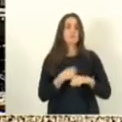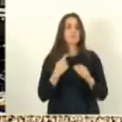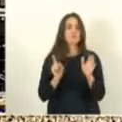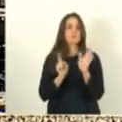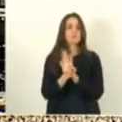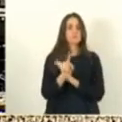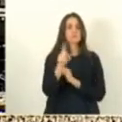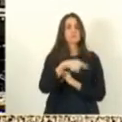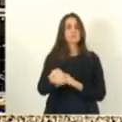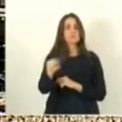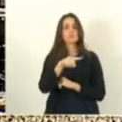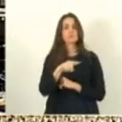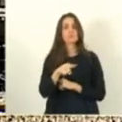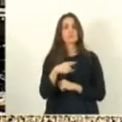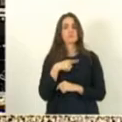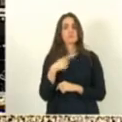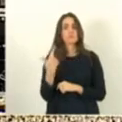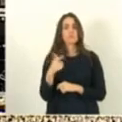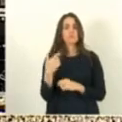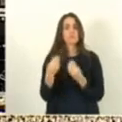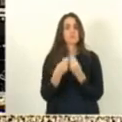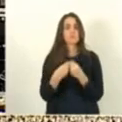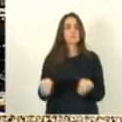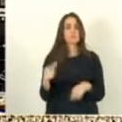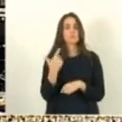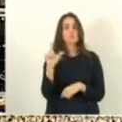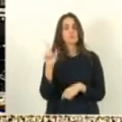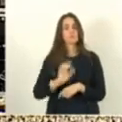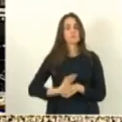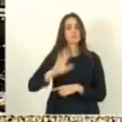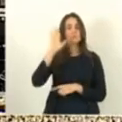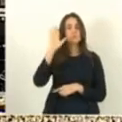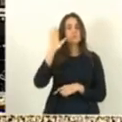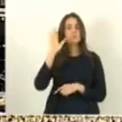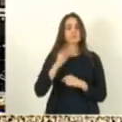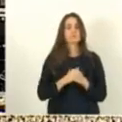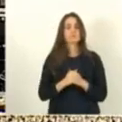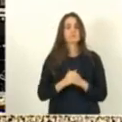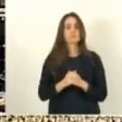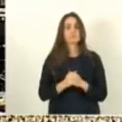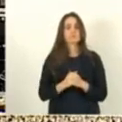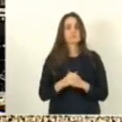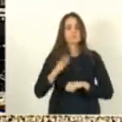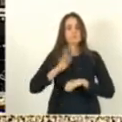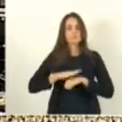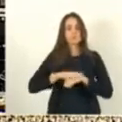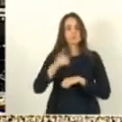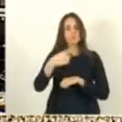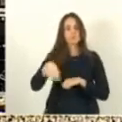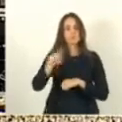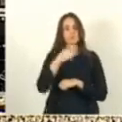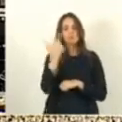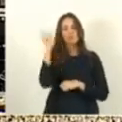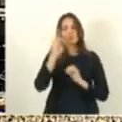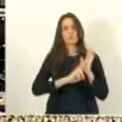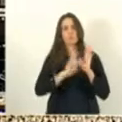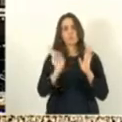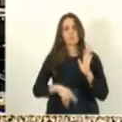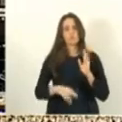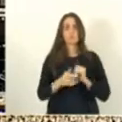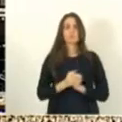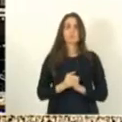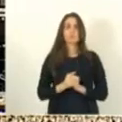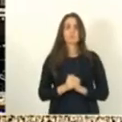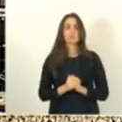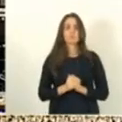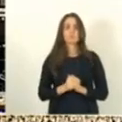o plenário para que nós não tenhamos prejudicado as outras matérias. Deputados, que aprovam, permaneçam como se encontram, dando autonomia à Vossa Excelência, redesignar outro relator. Ok. Então,